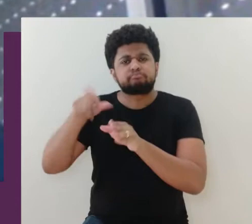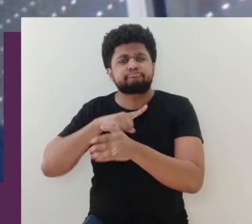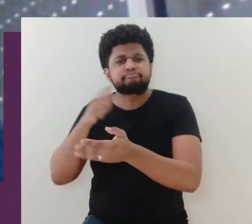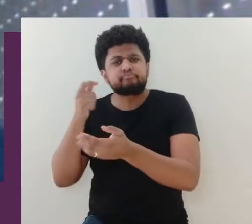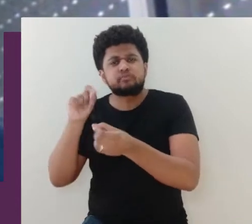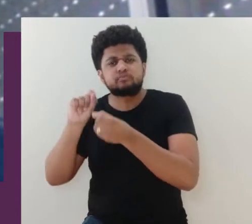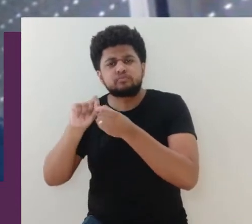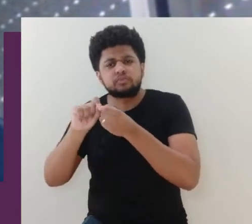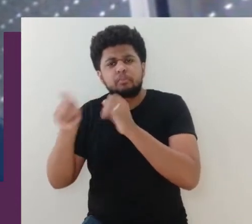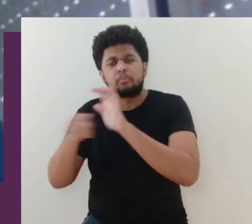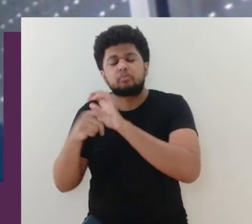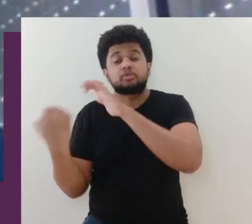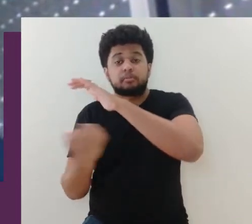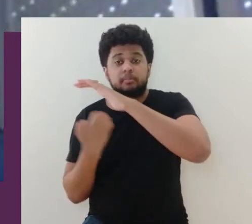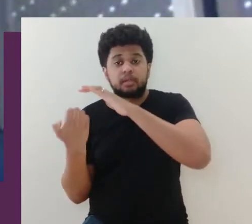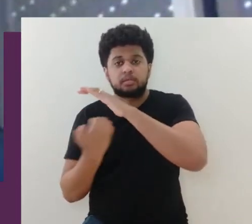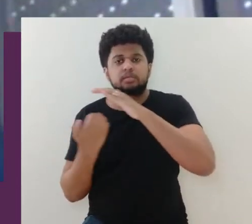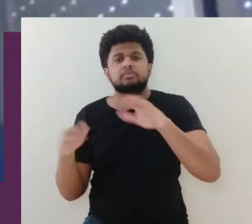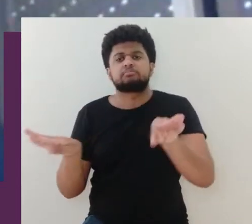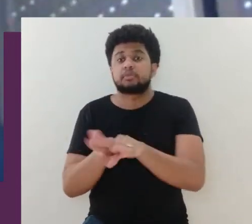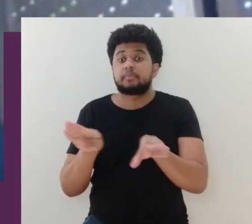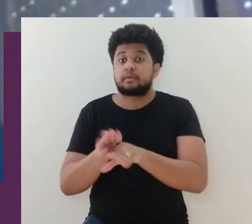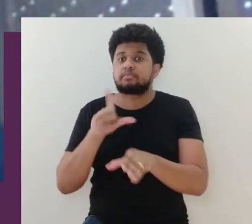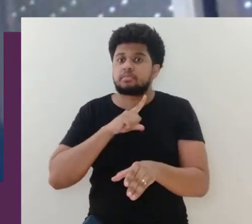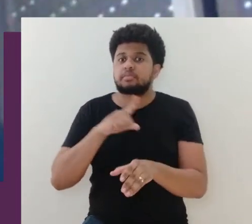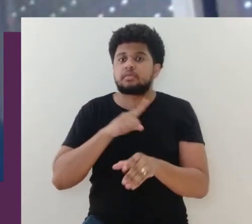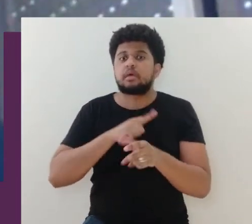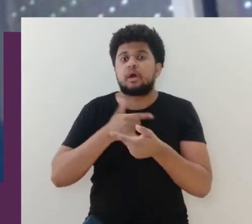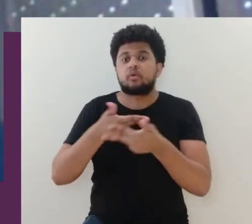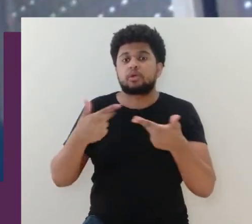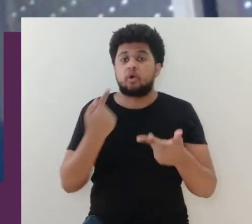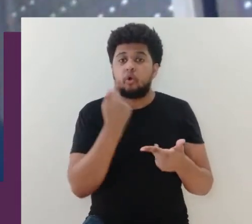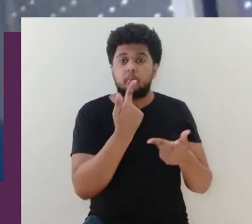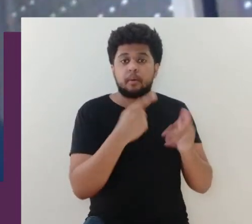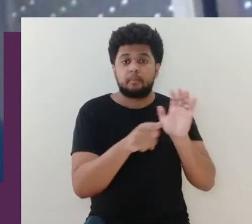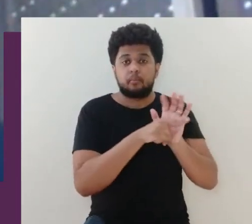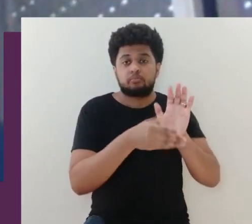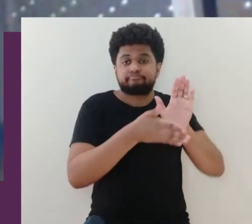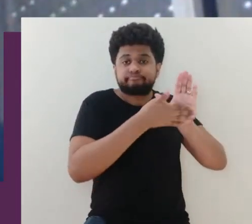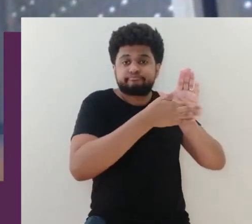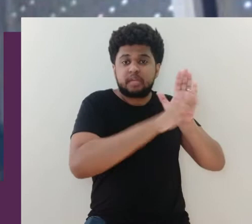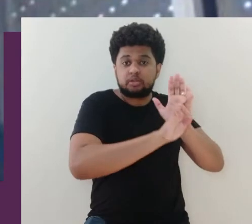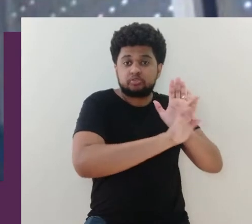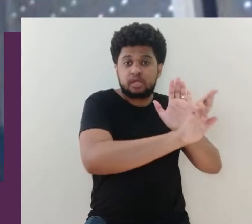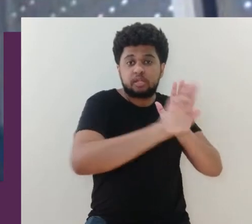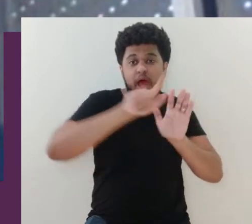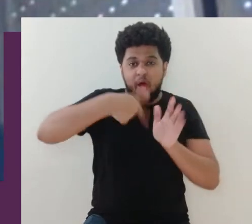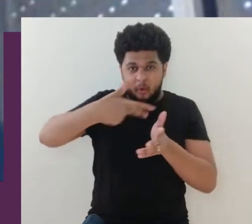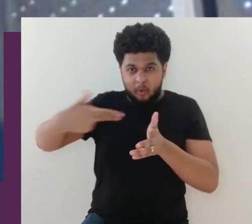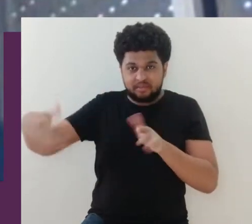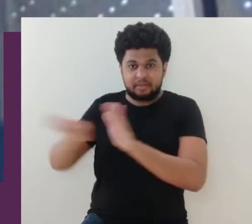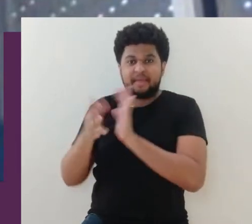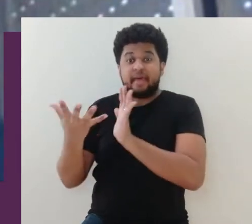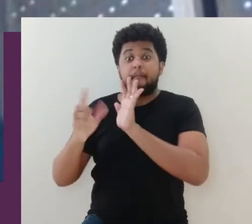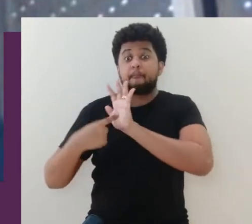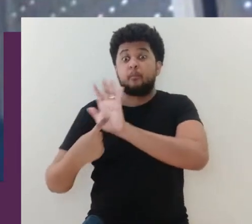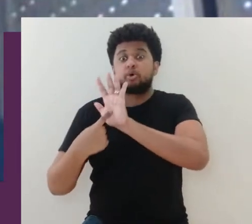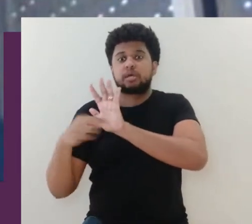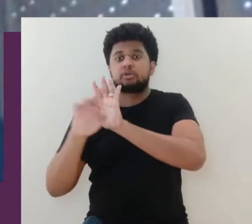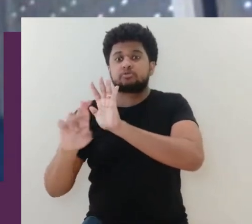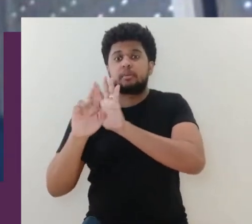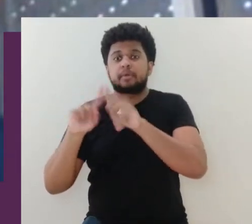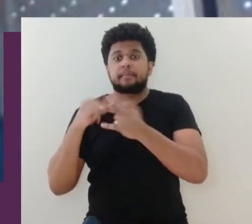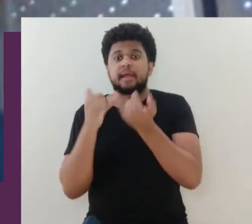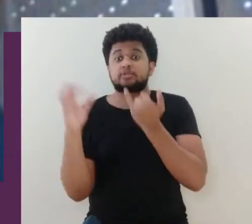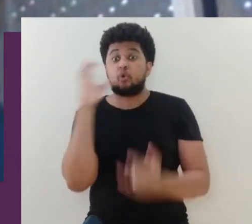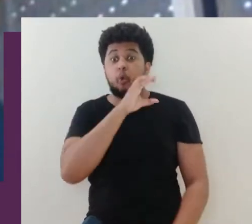páginas das próprias empresas. Existe sempre essa tendência, quando uma publica um resultado, as outras correm para mostrar de imediato, porque